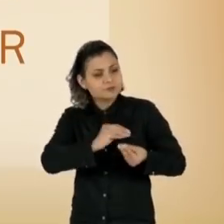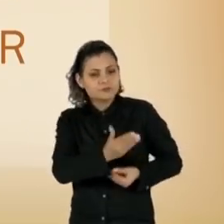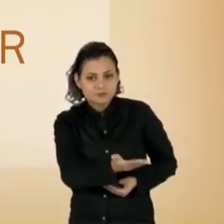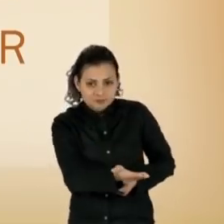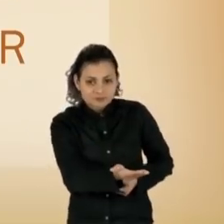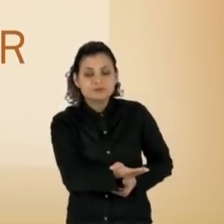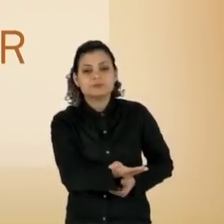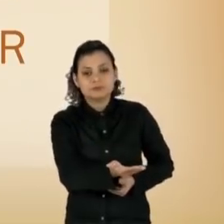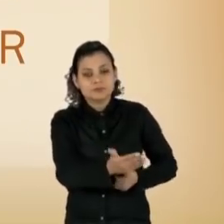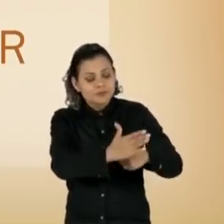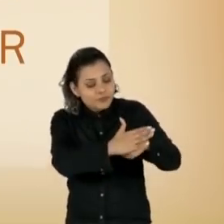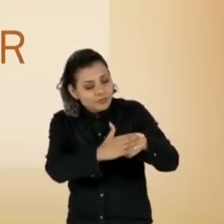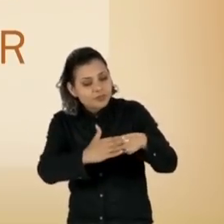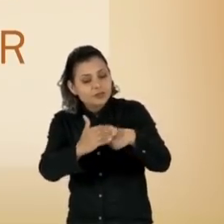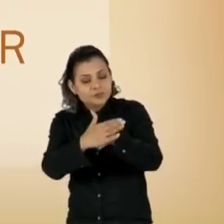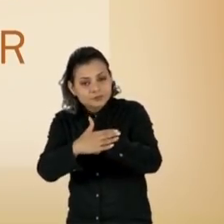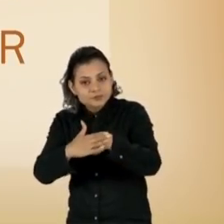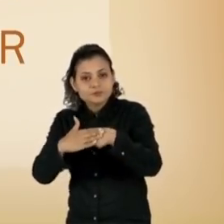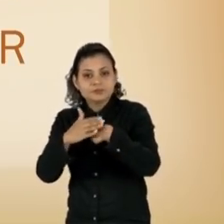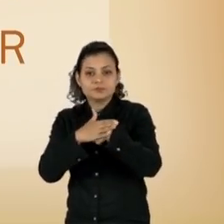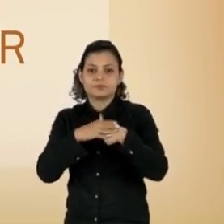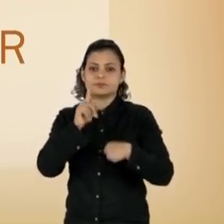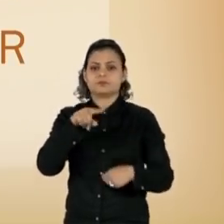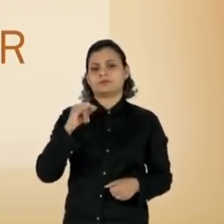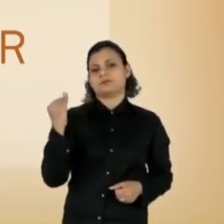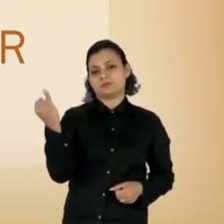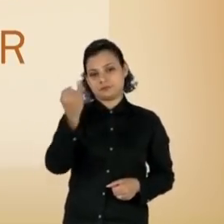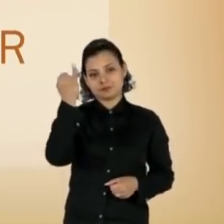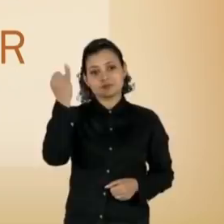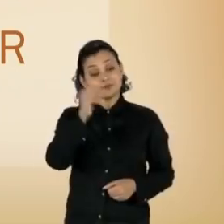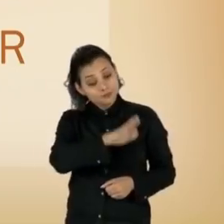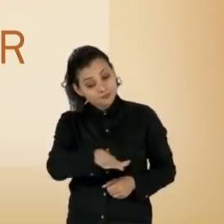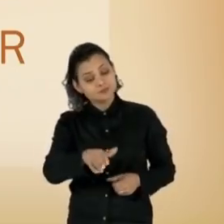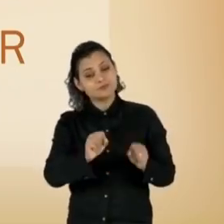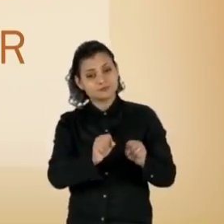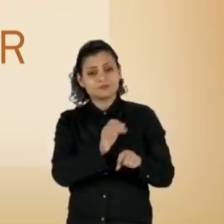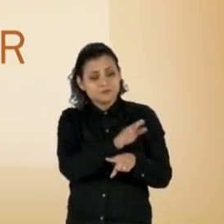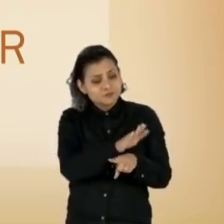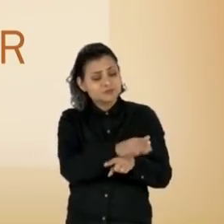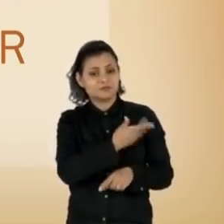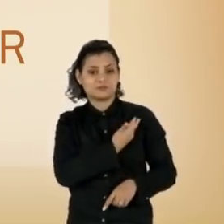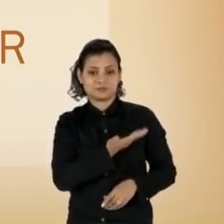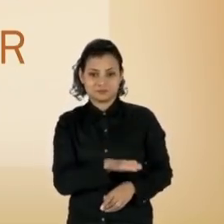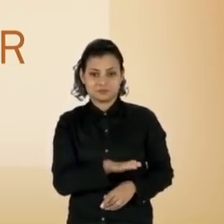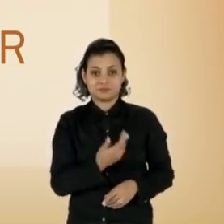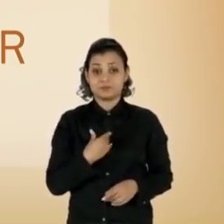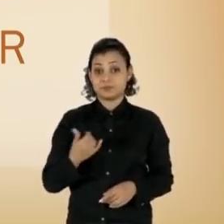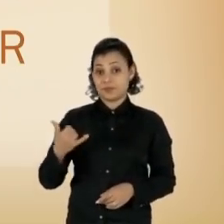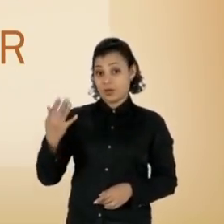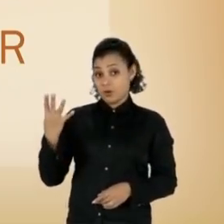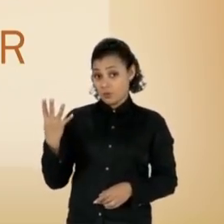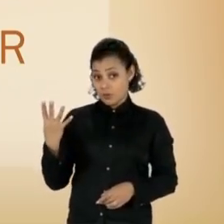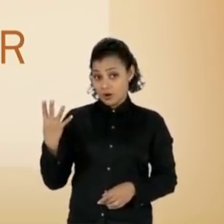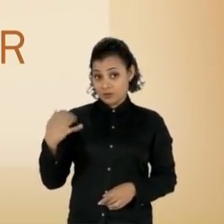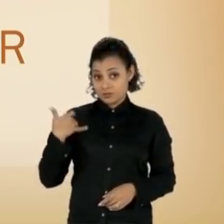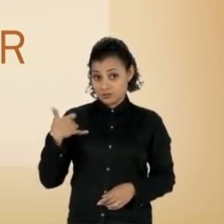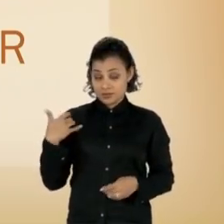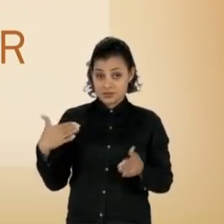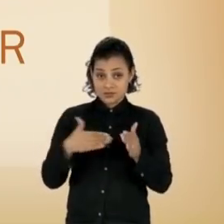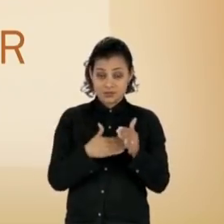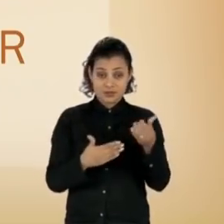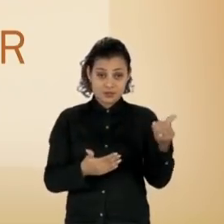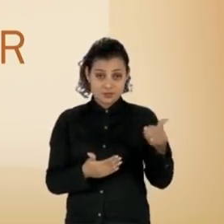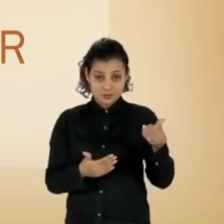que é acolher o amigo e amiga também é uma coisa que criança pode fazer aí dos 4 aos 6 anos se